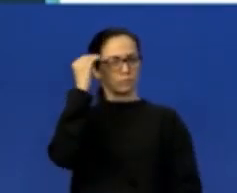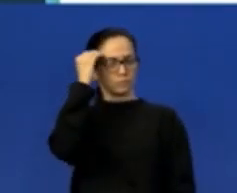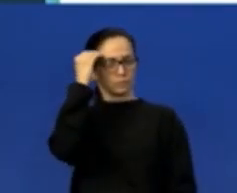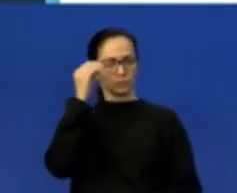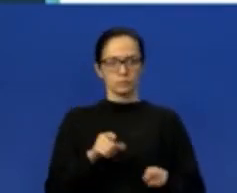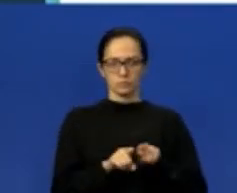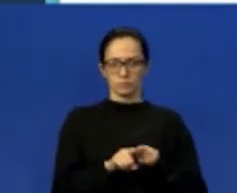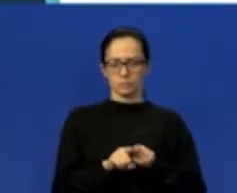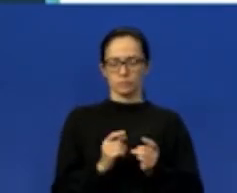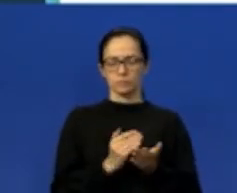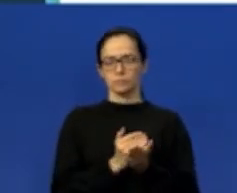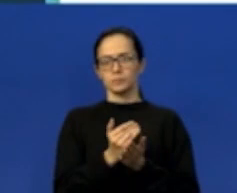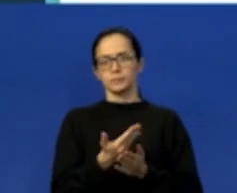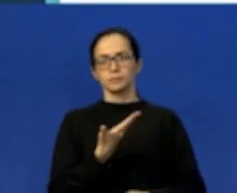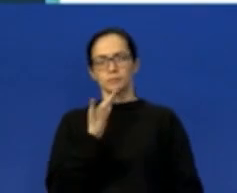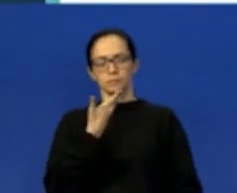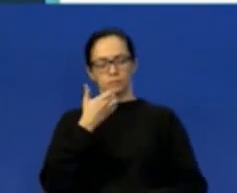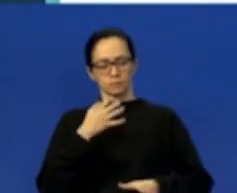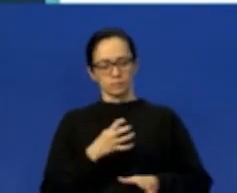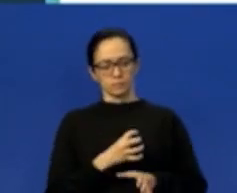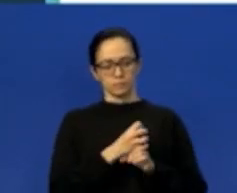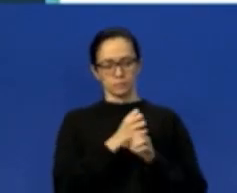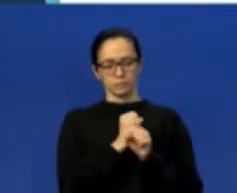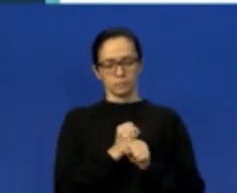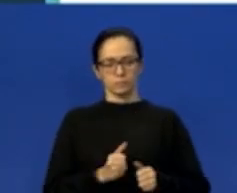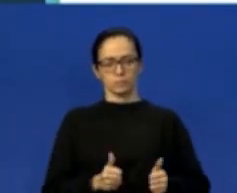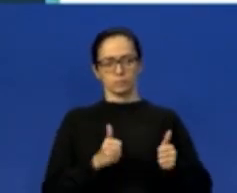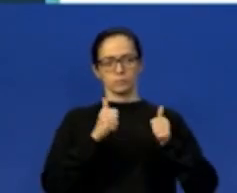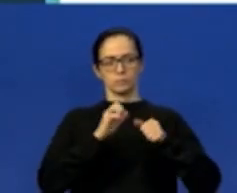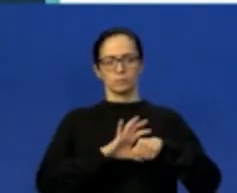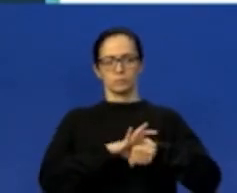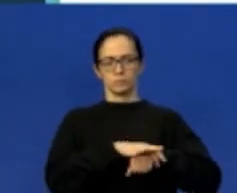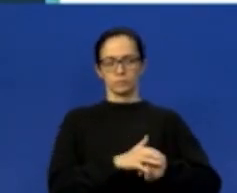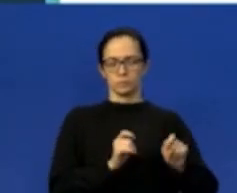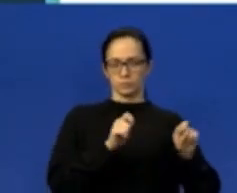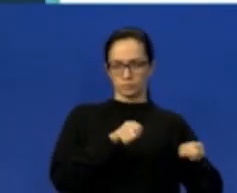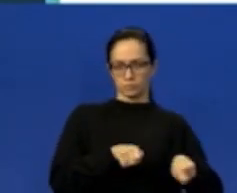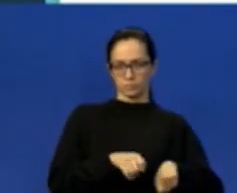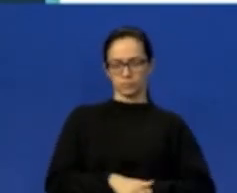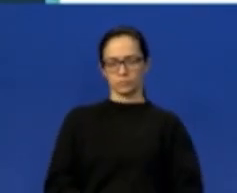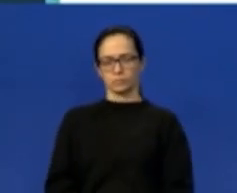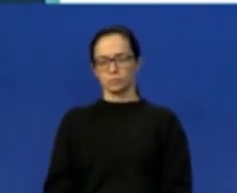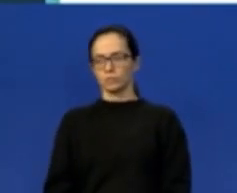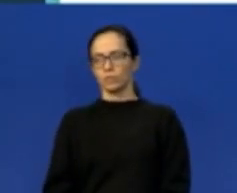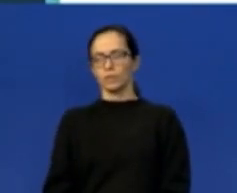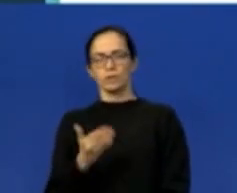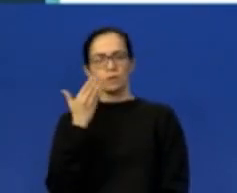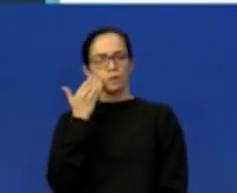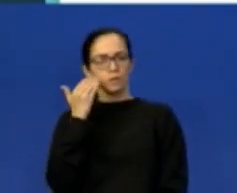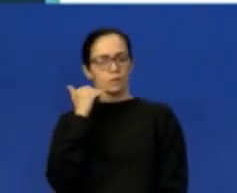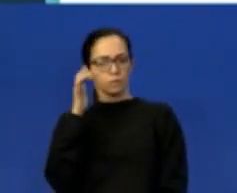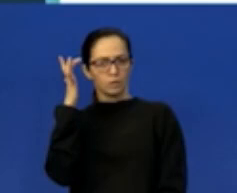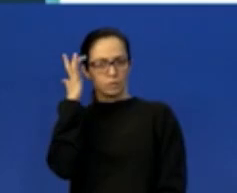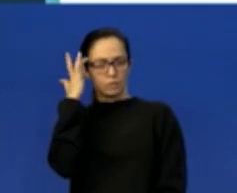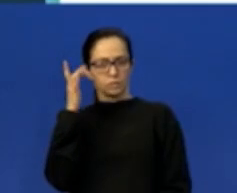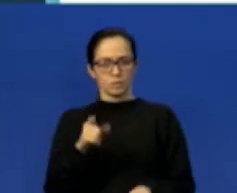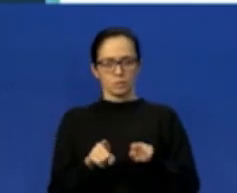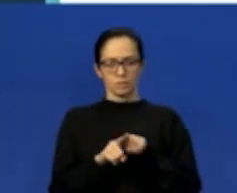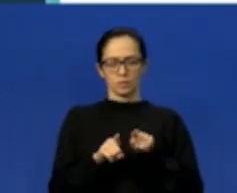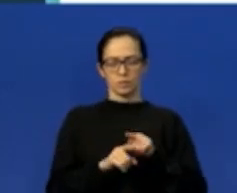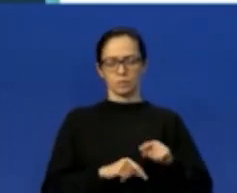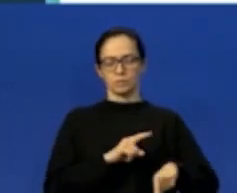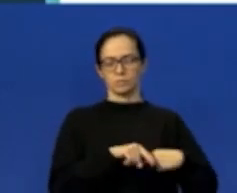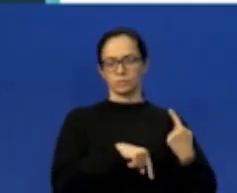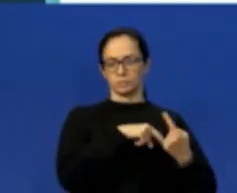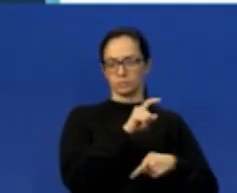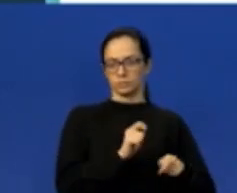Ele começa a ter muito mais confiança, se sentir muito mais seguro. E os cognitivos, né, os benefícios cognitivos, aumenta o seu